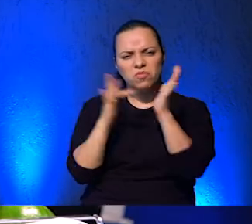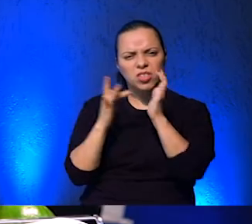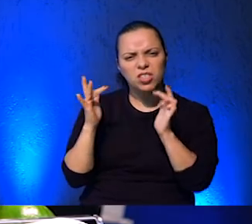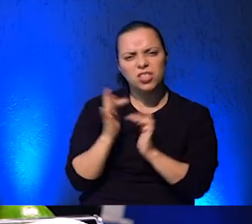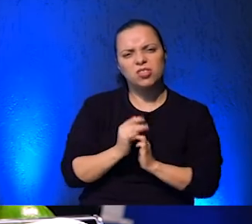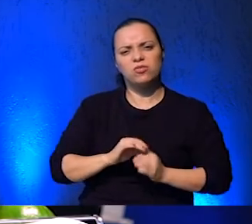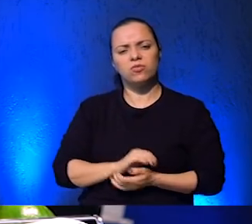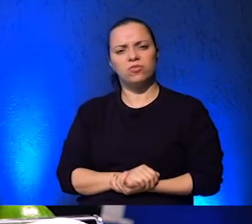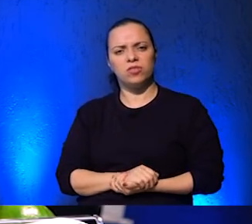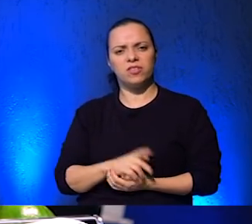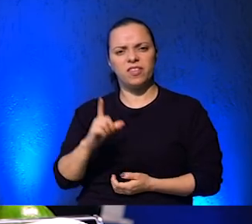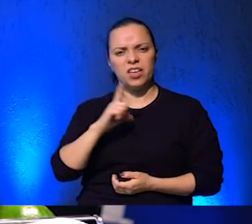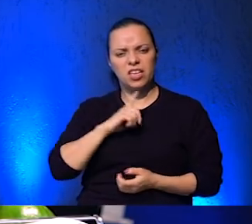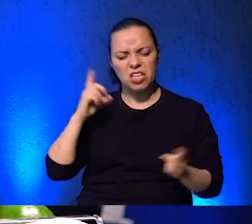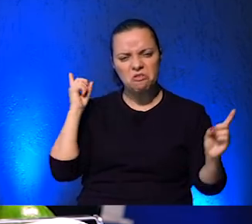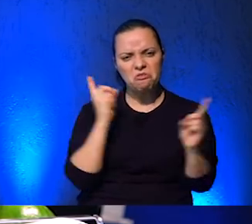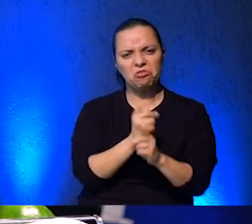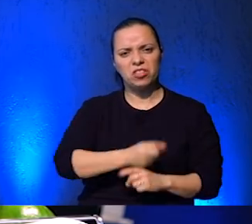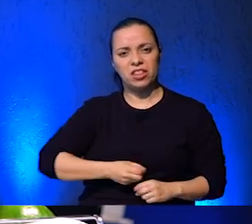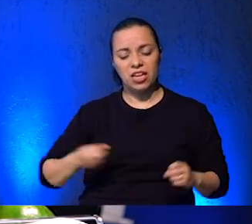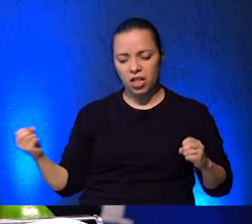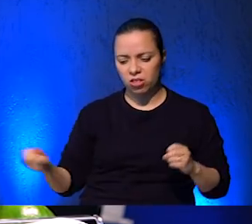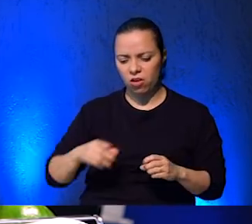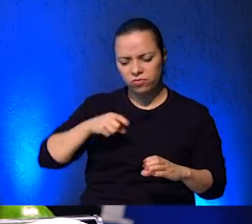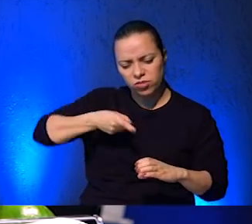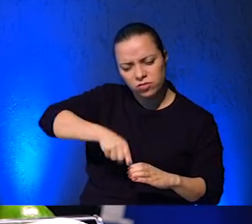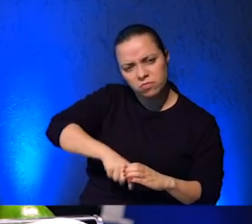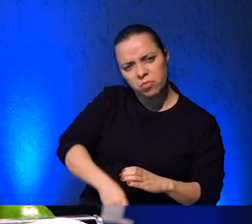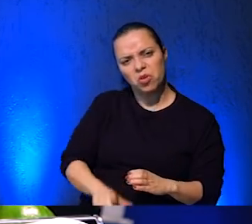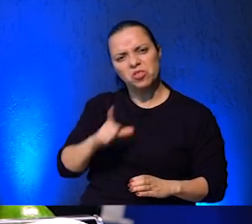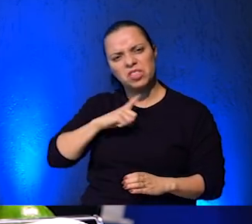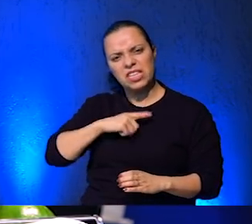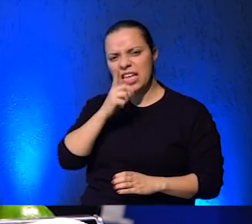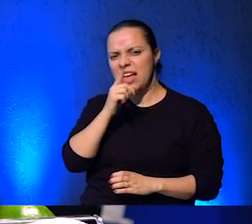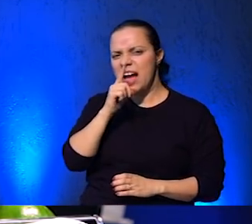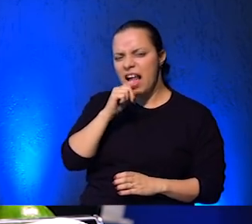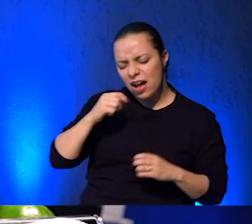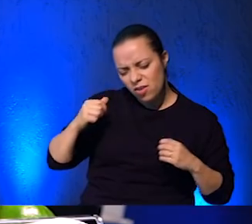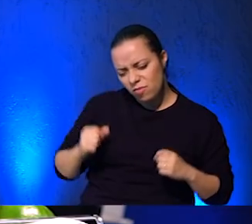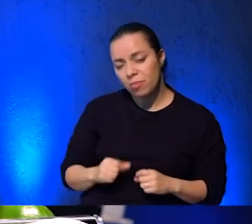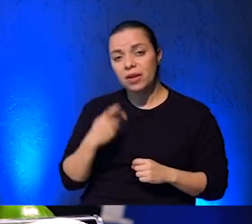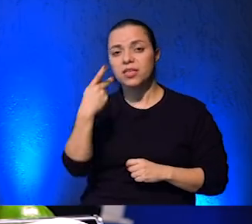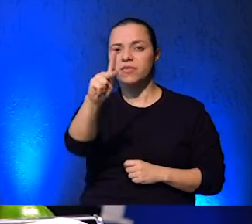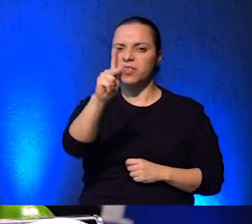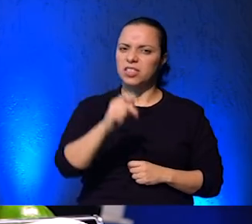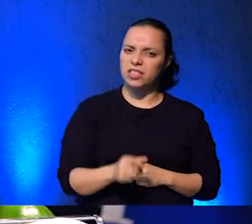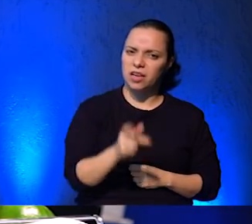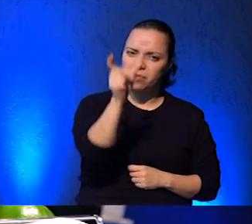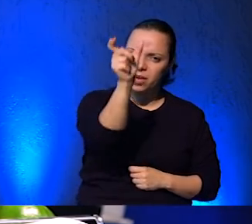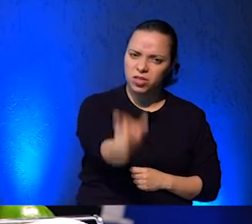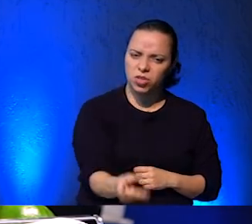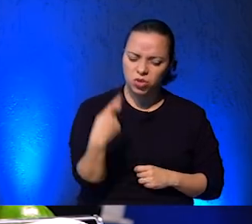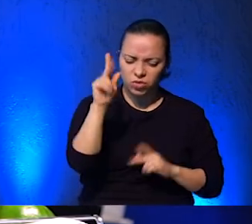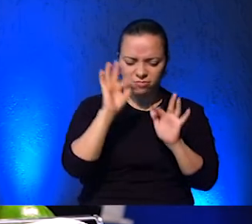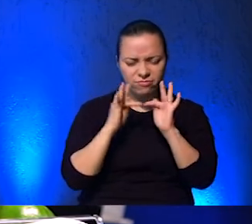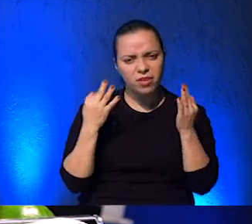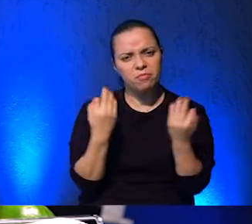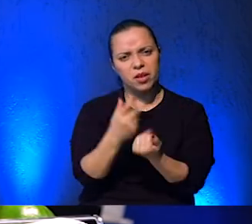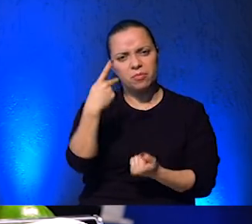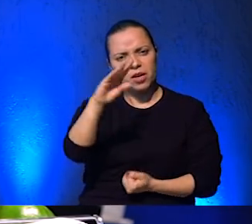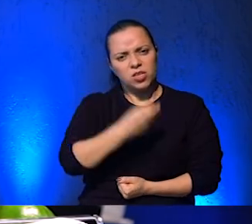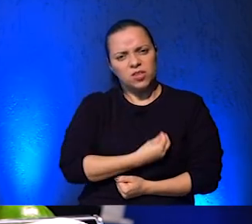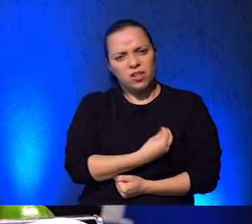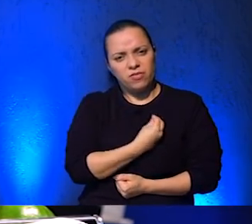vai cavar novos poços e você vai ter água água para você água para sua família e você vai ter água para